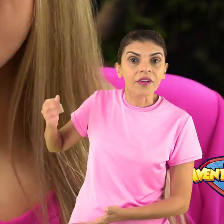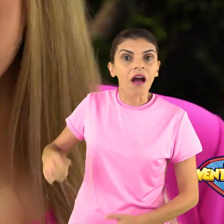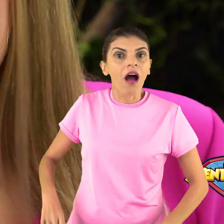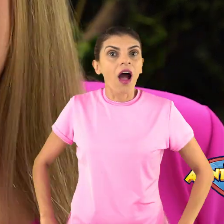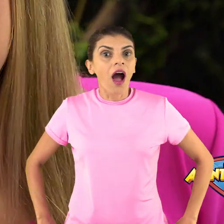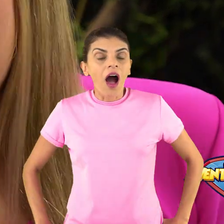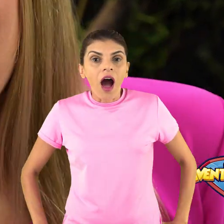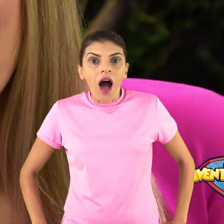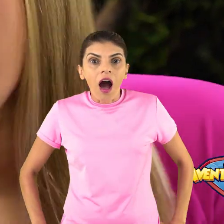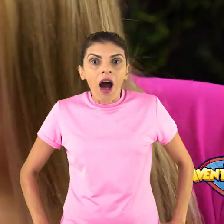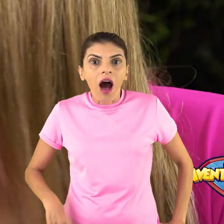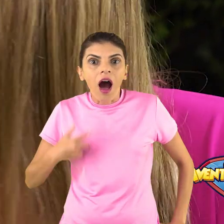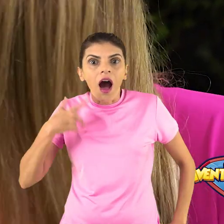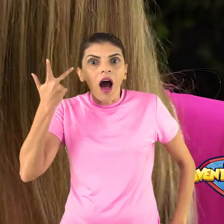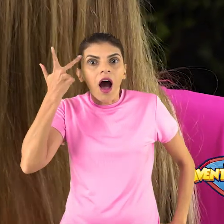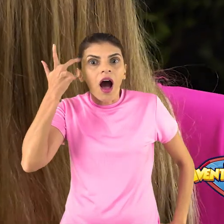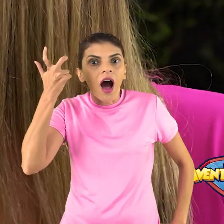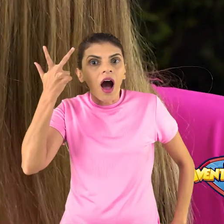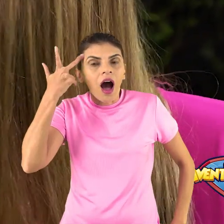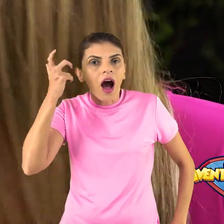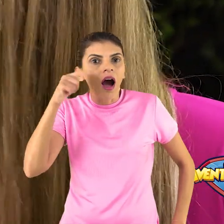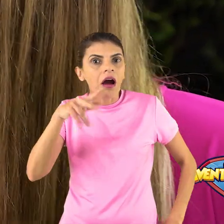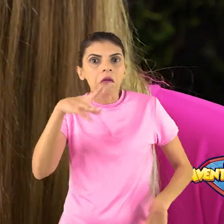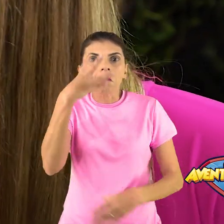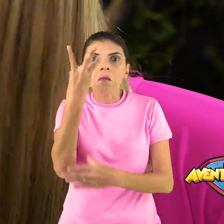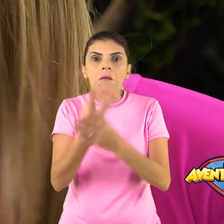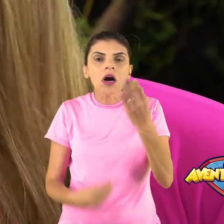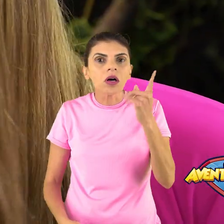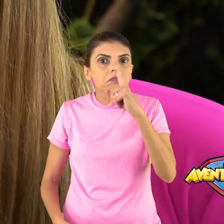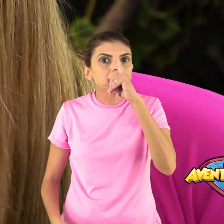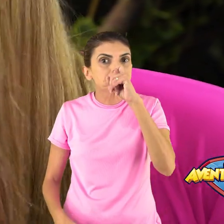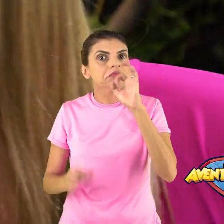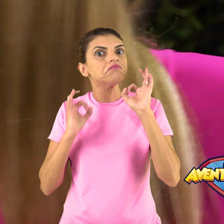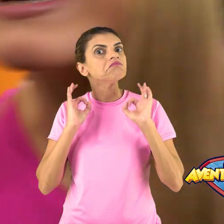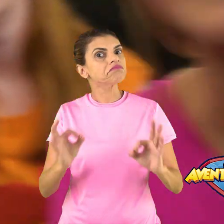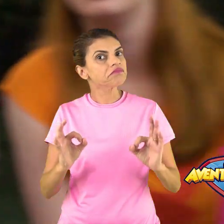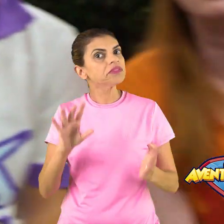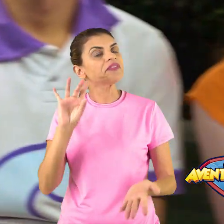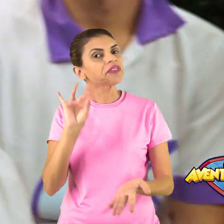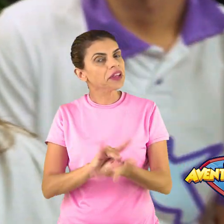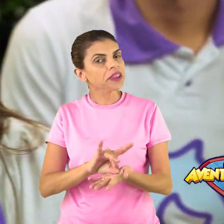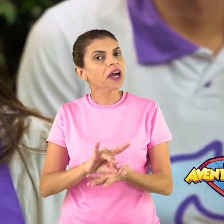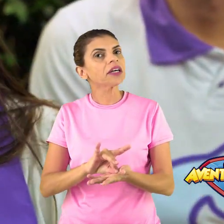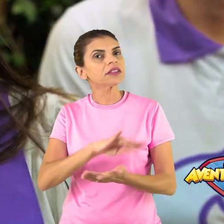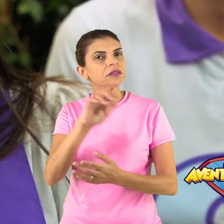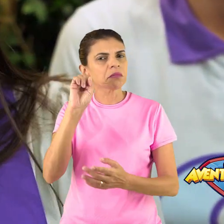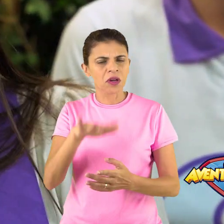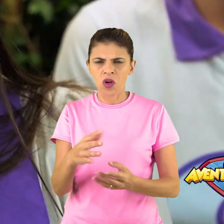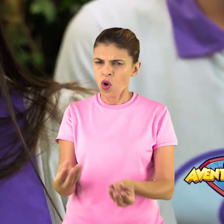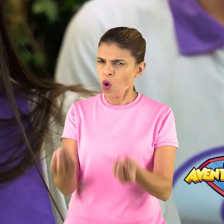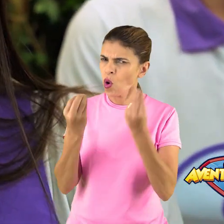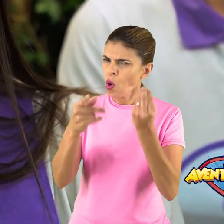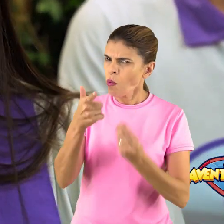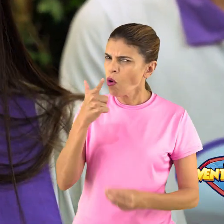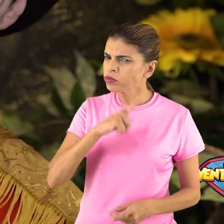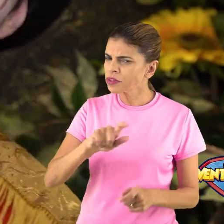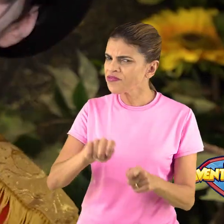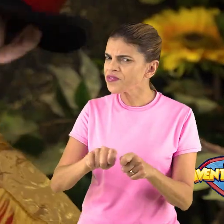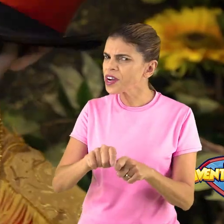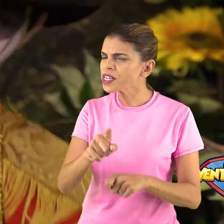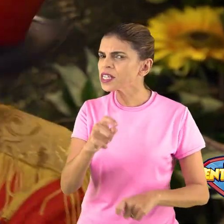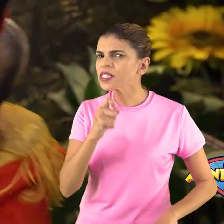Que maneiro! Ele fez o outro mágico desaparecer de verdade! Como você fez isso?